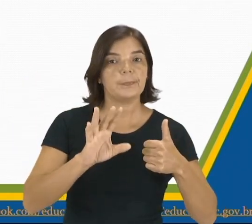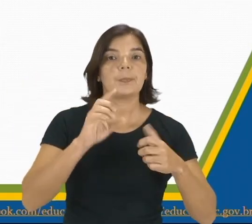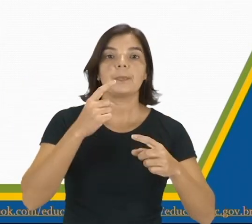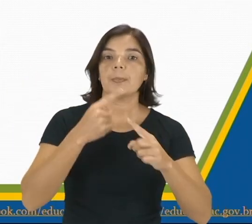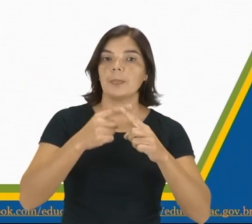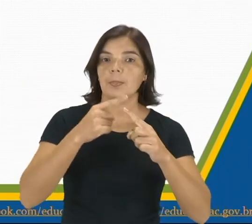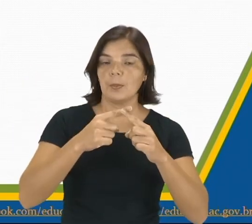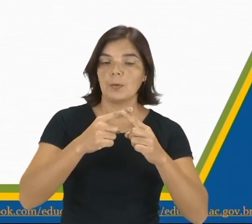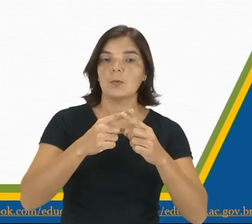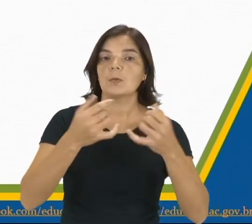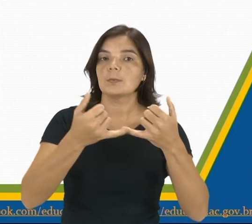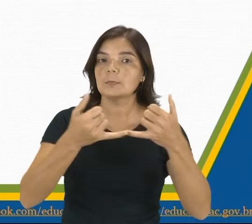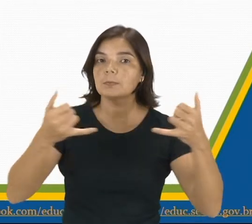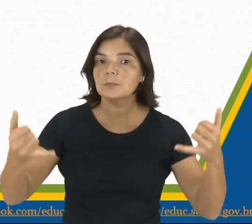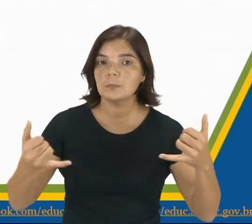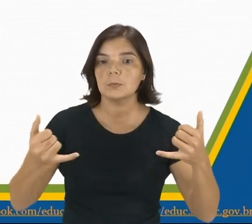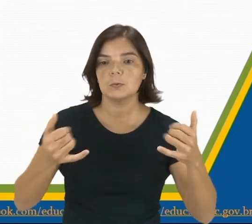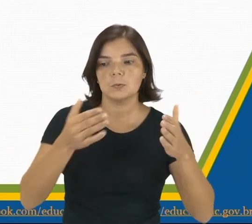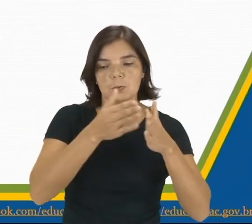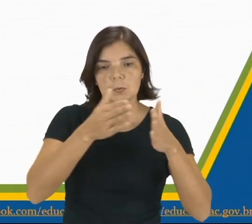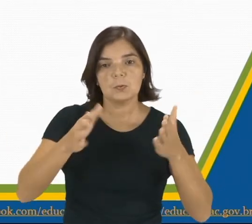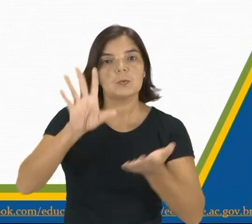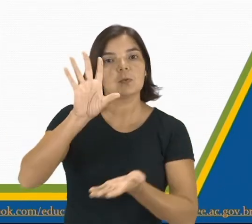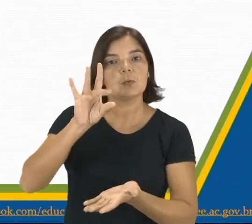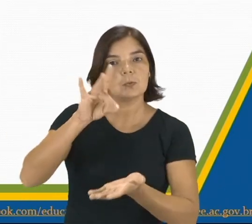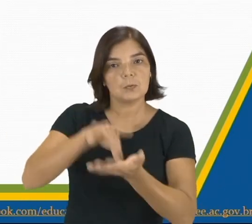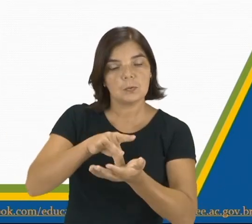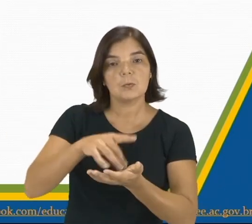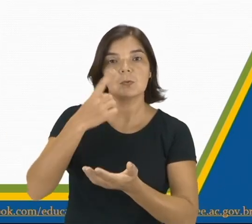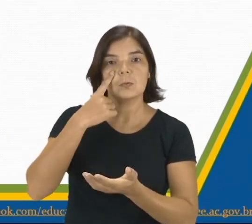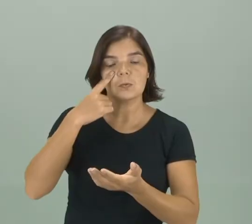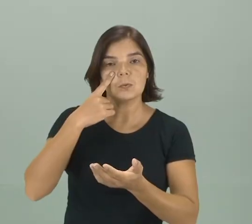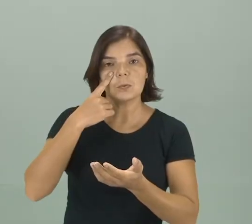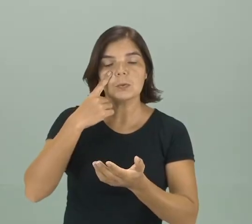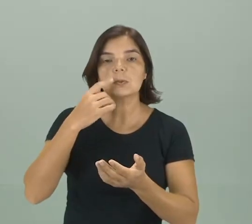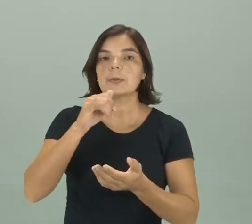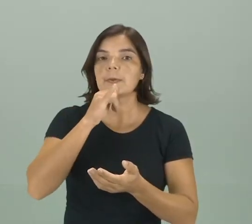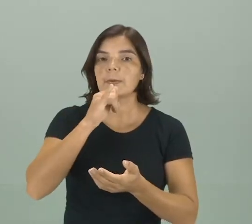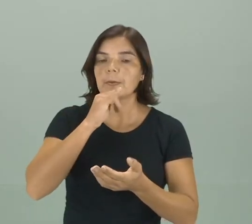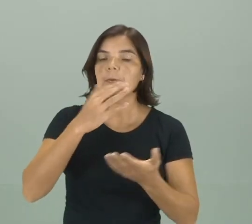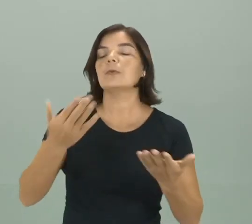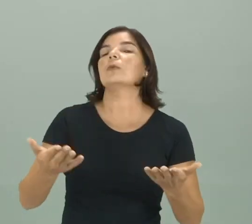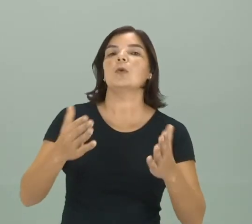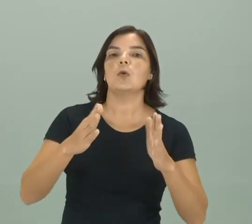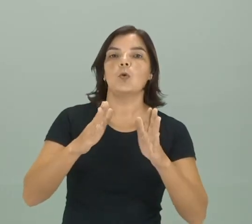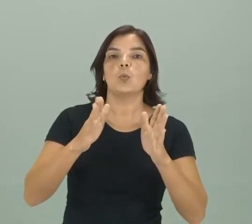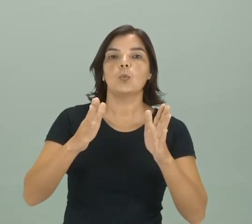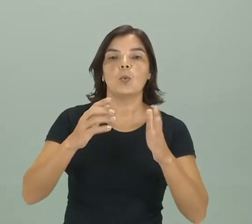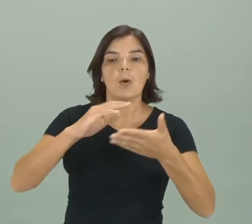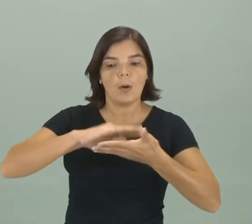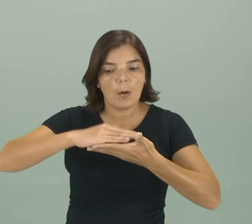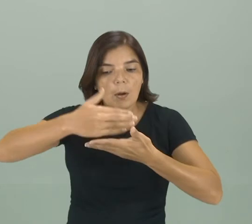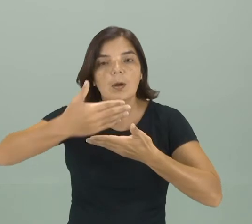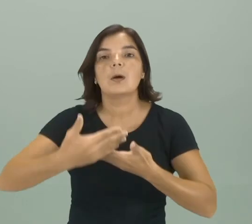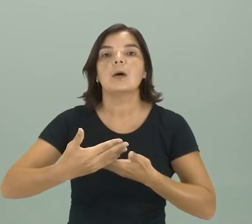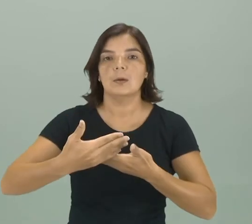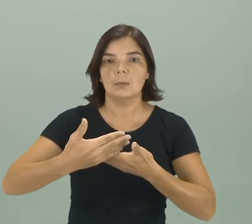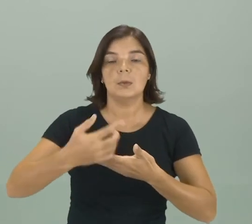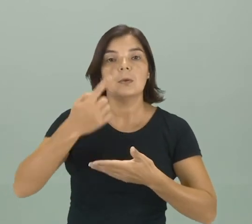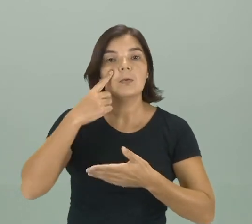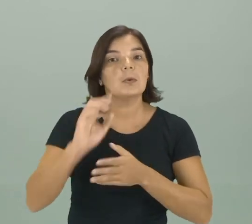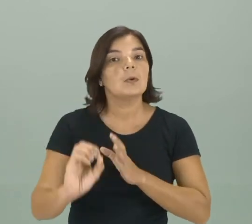isso por convenção, mas no sentido real, se você abrir justamente esse condutor,